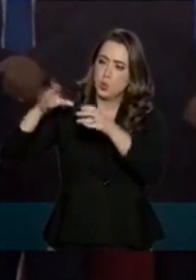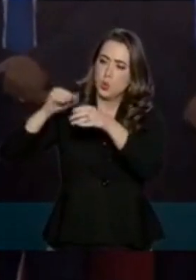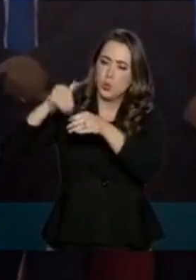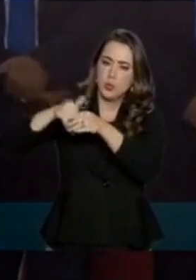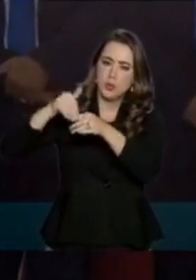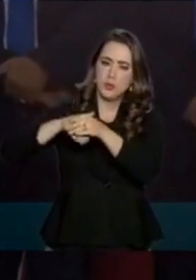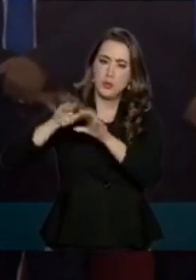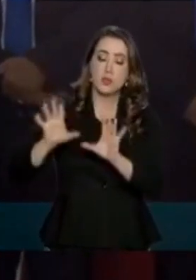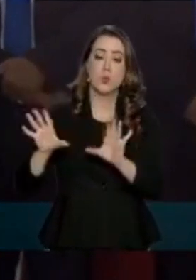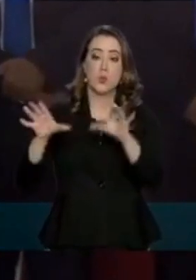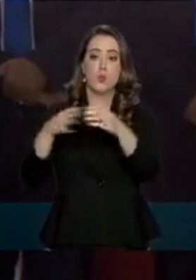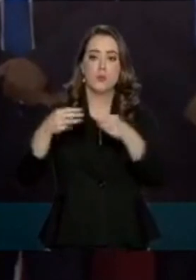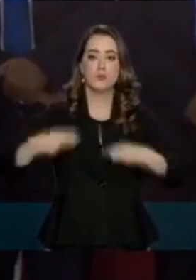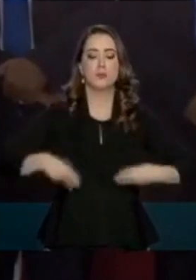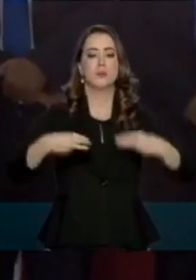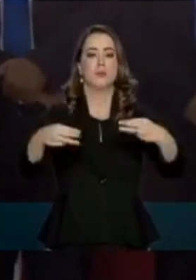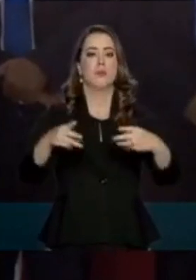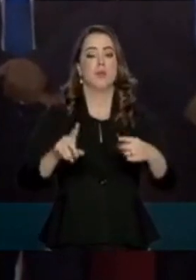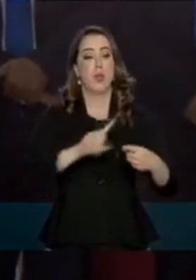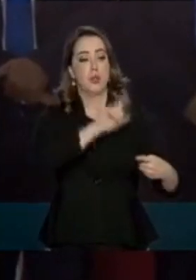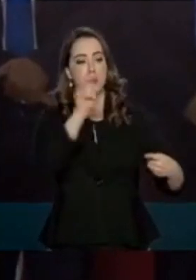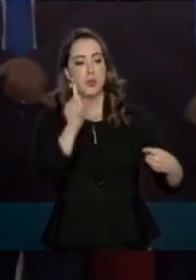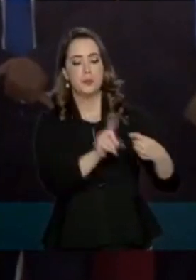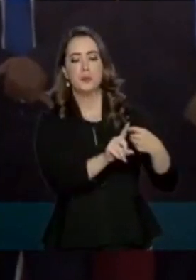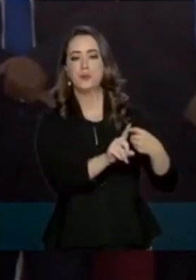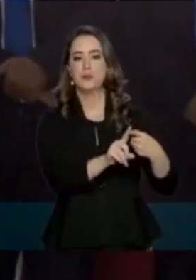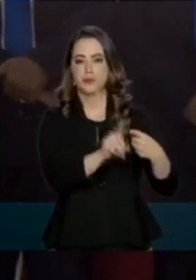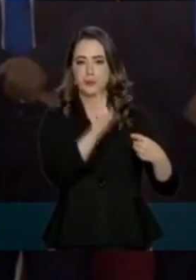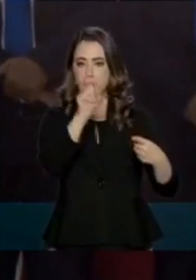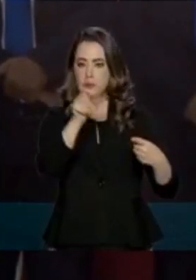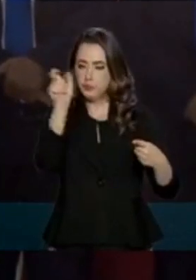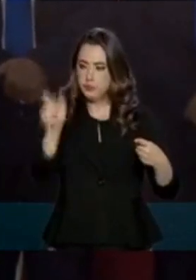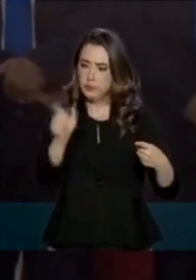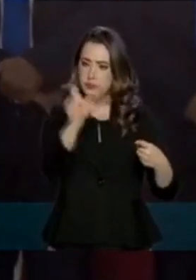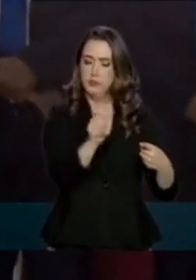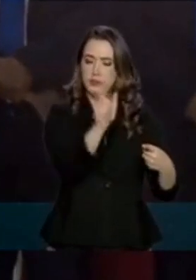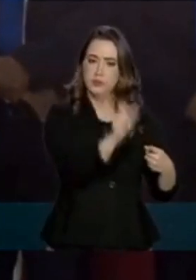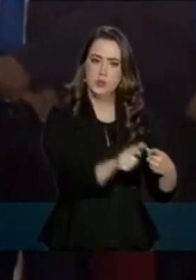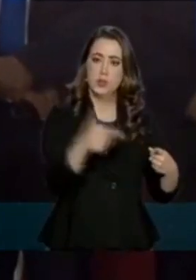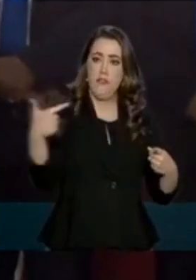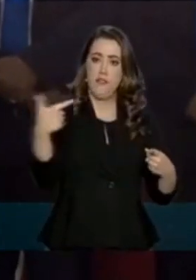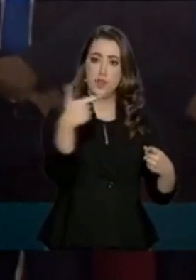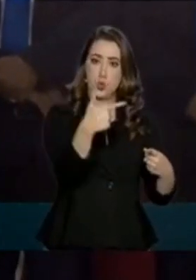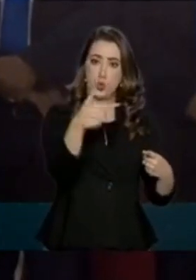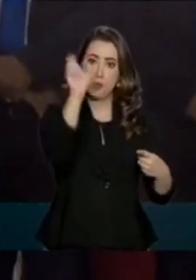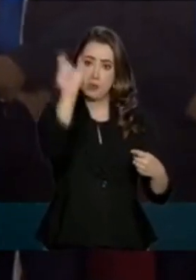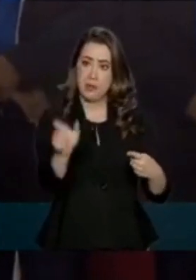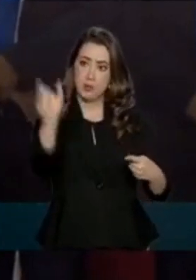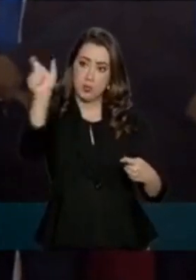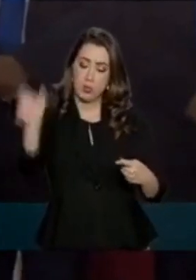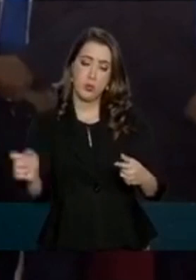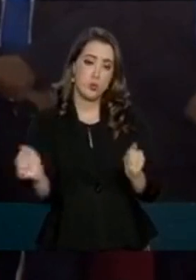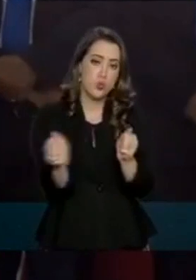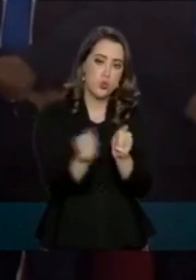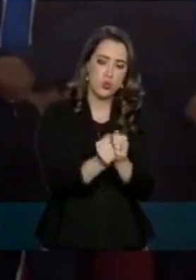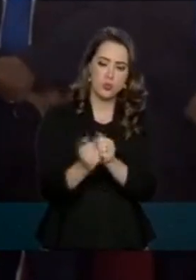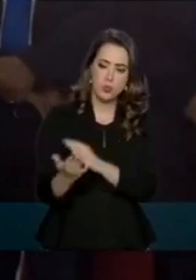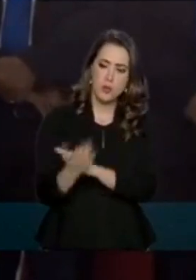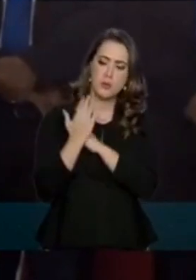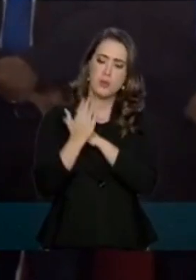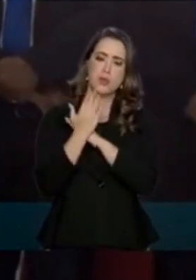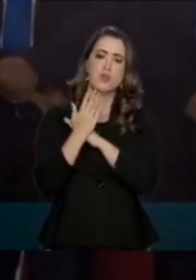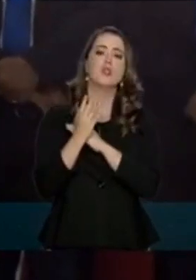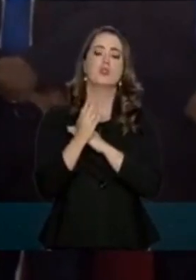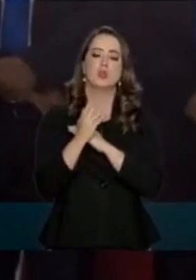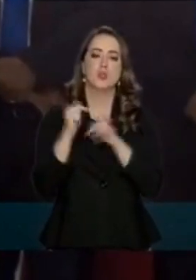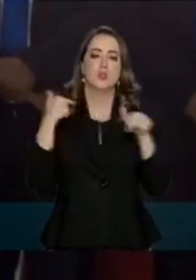um ministério. Num primeiro momento, são essas 22 pessoas que me ajudarão a